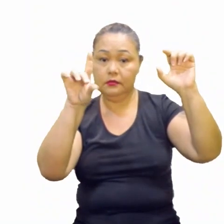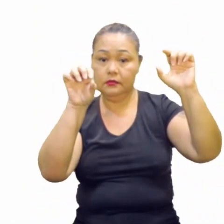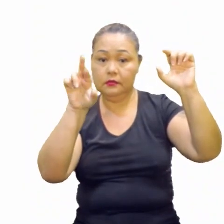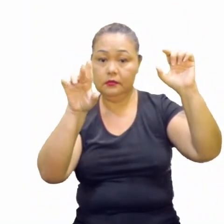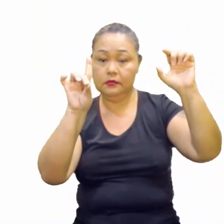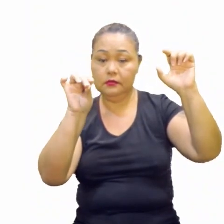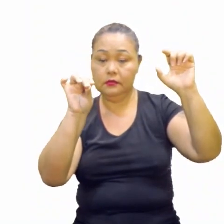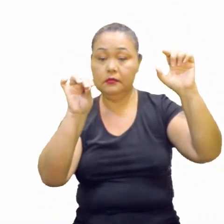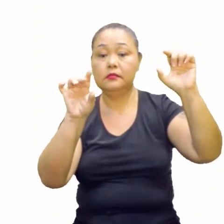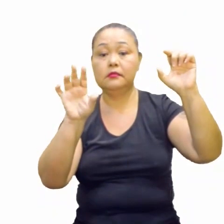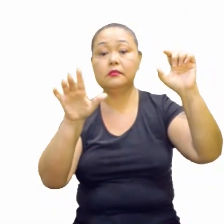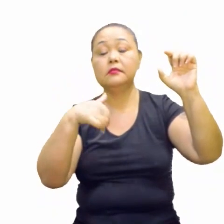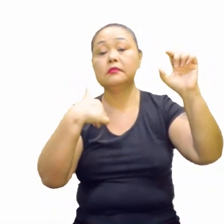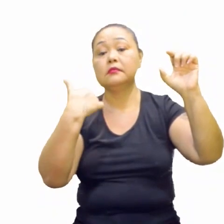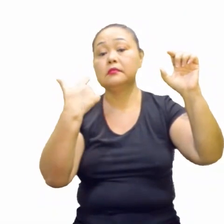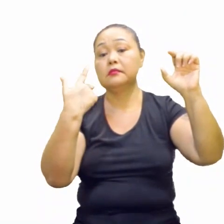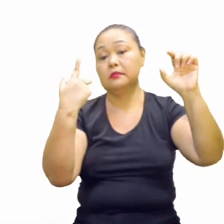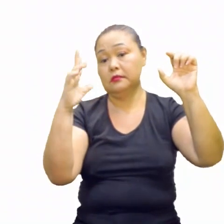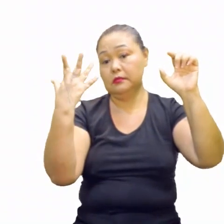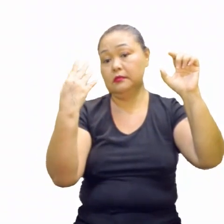Of Living,